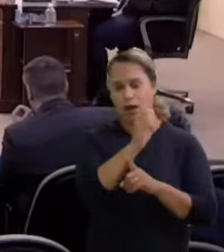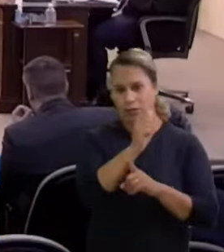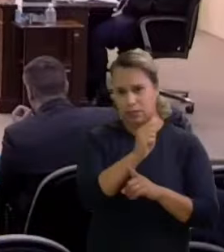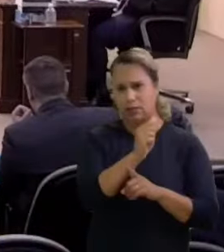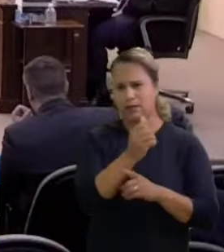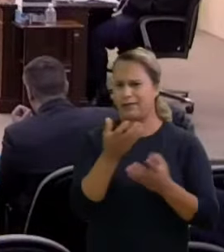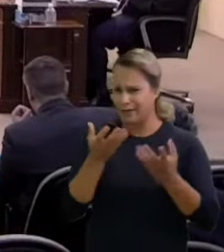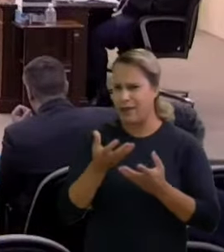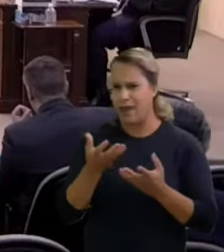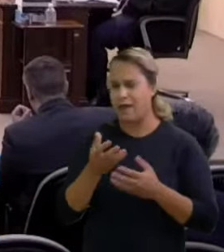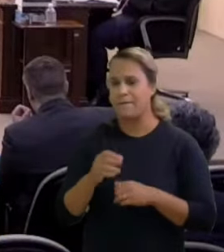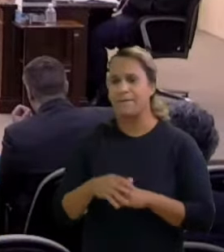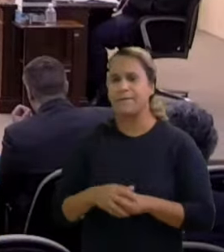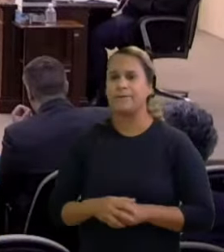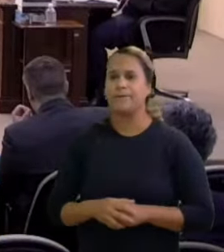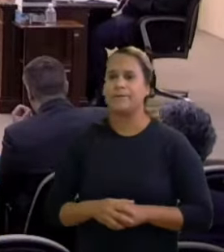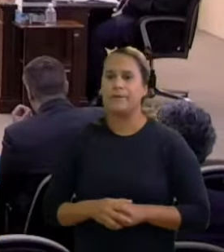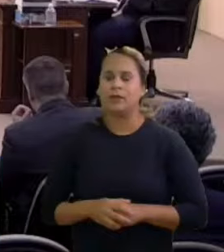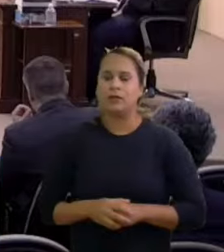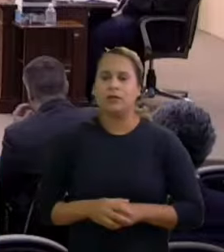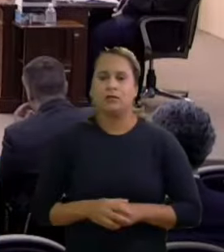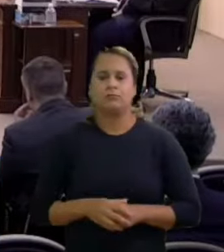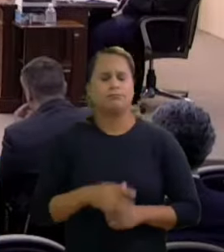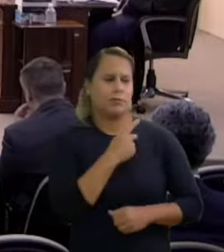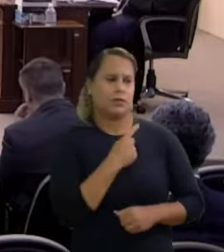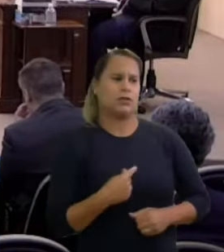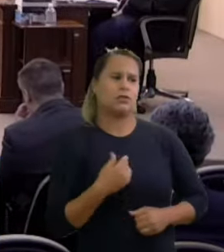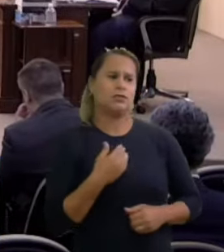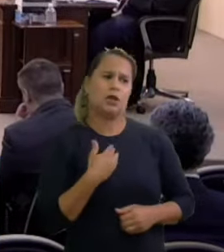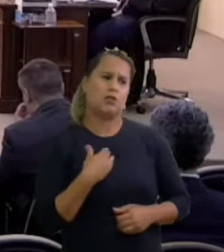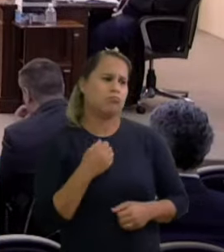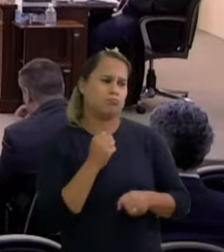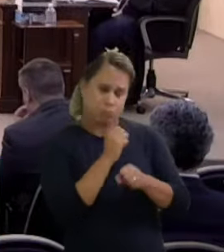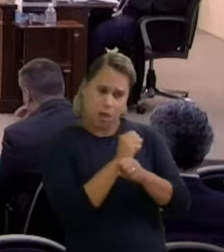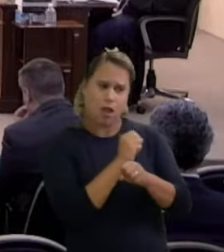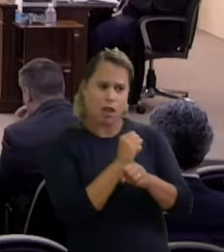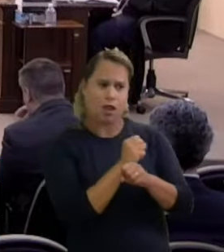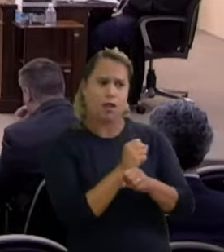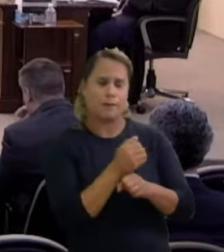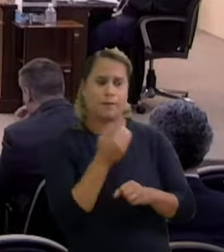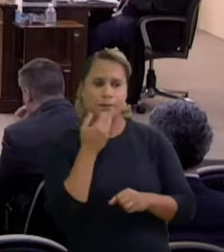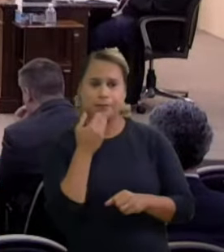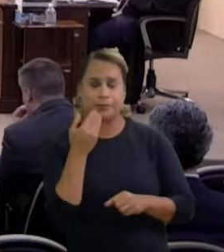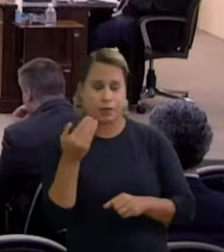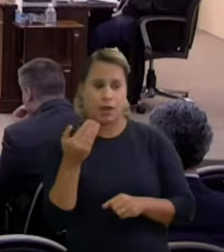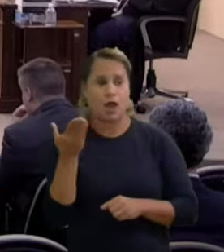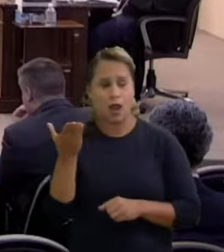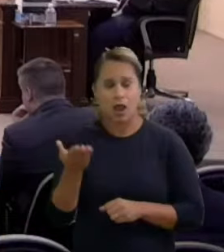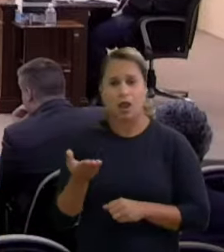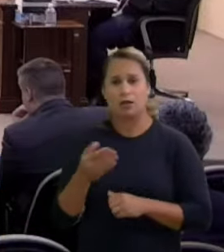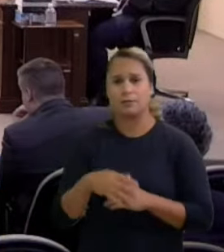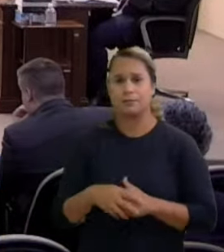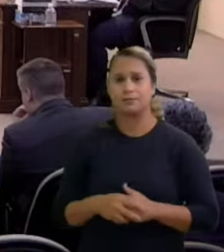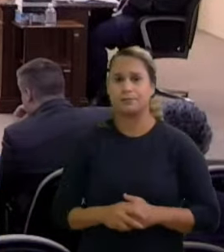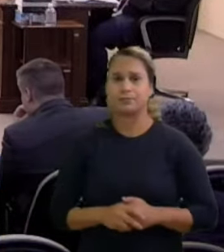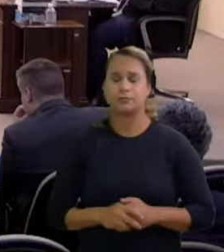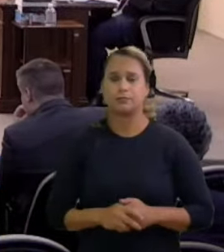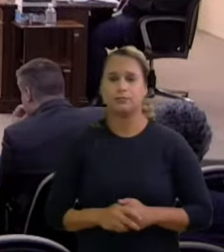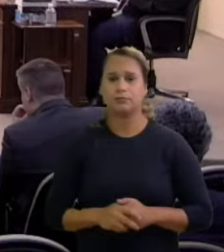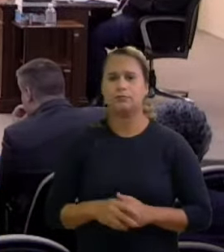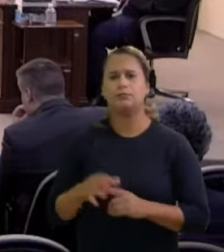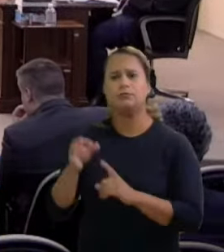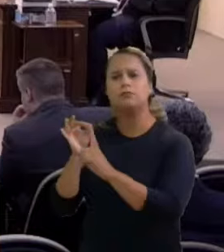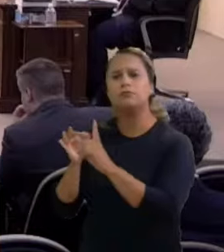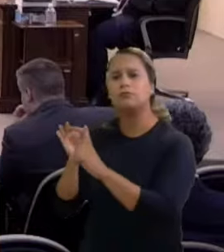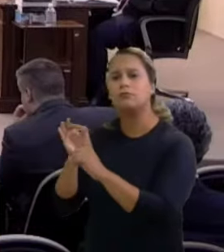presidente Eu pretendo aguardar a vista doador Júlio sador Guilherme Frederico Hernandes den senhor presidente pois